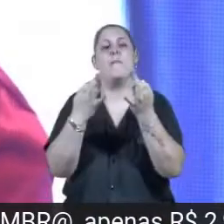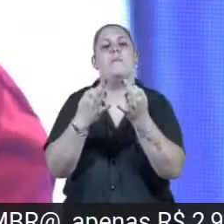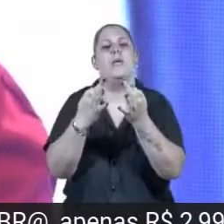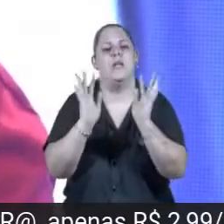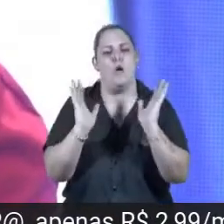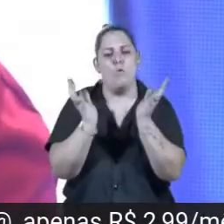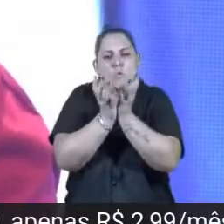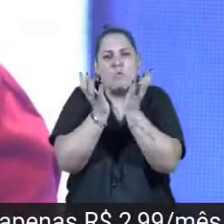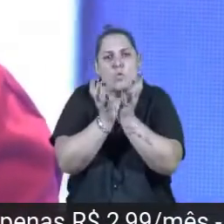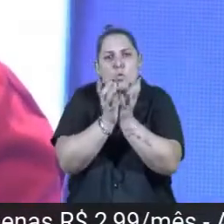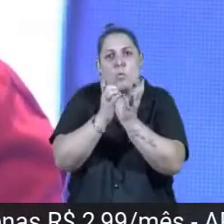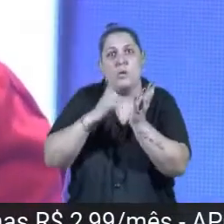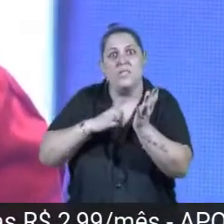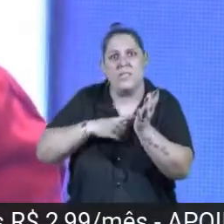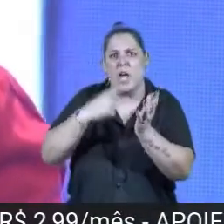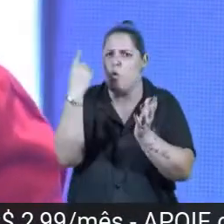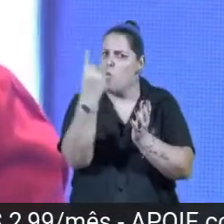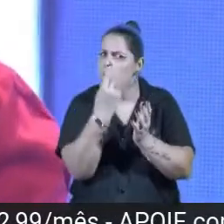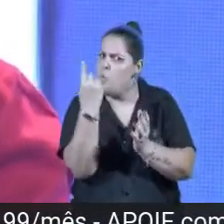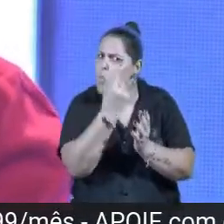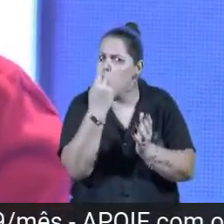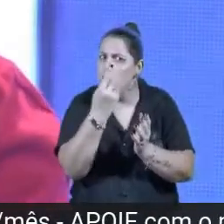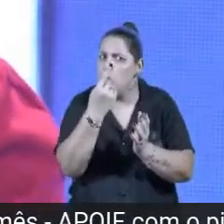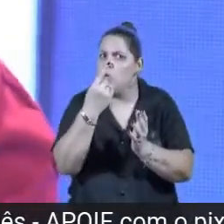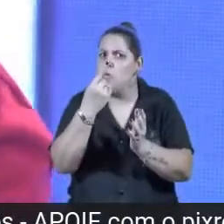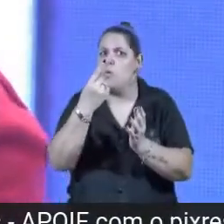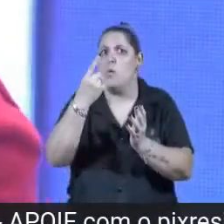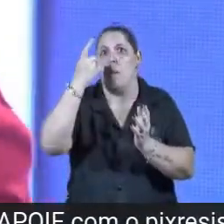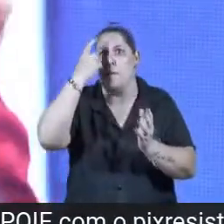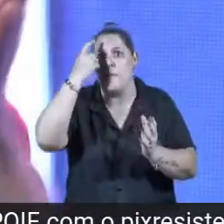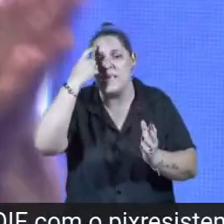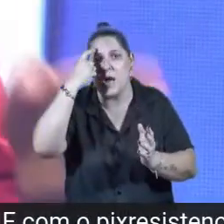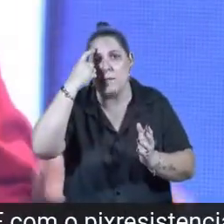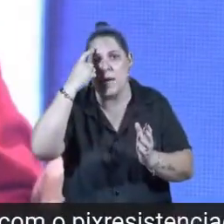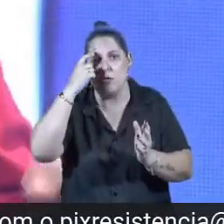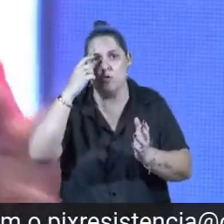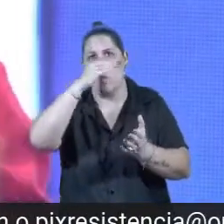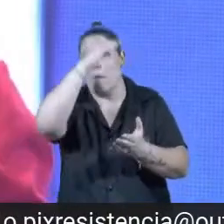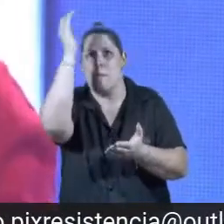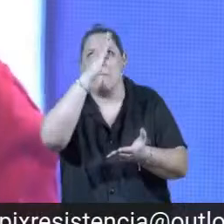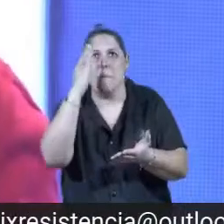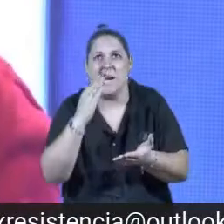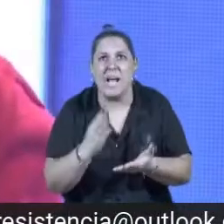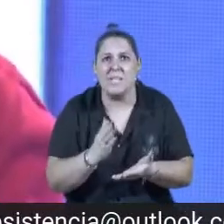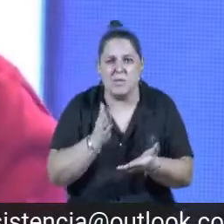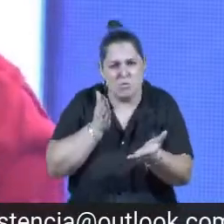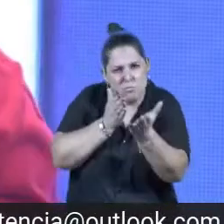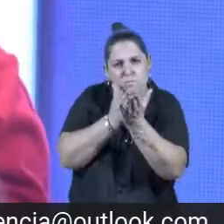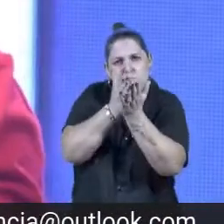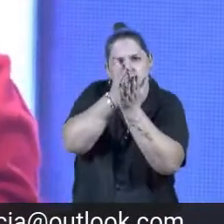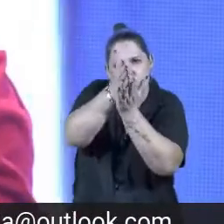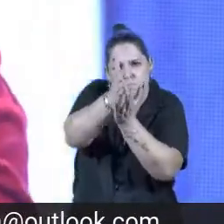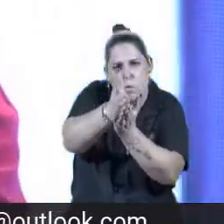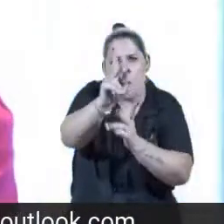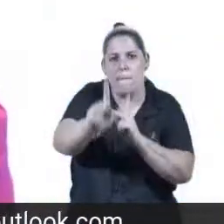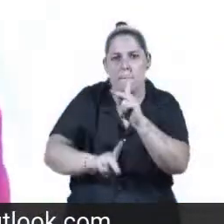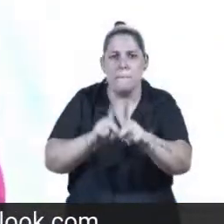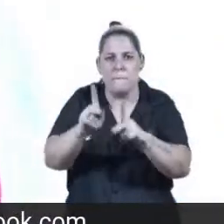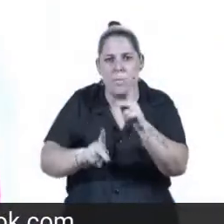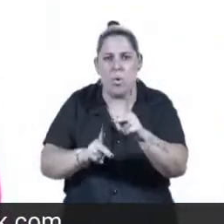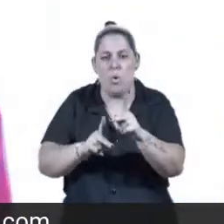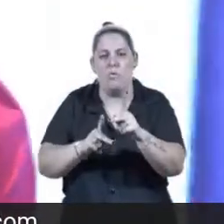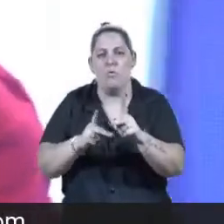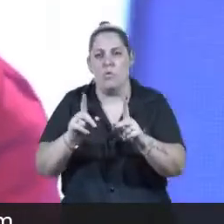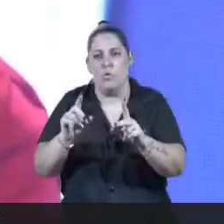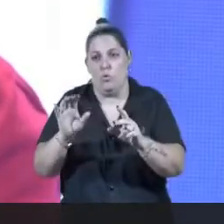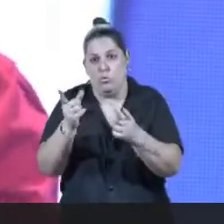imbuído do mesmo propósito, que é o propósito de colocar o Brasil efetivamente no trilho, é colocar o povo no orçamento